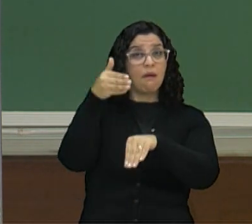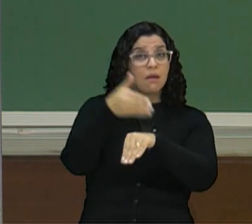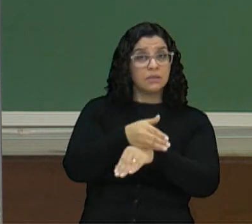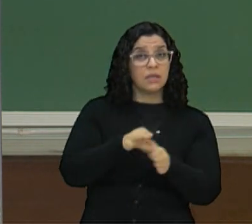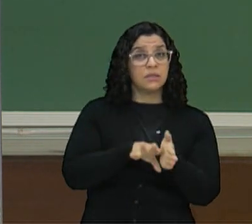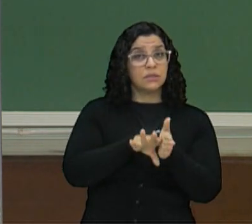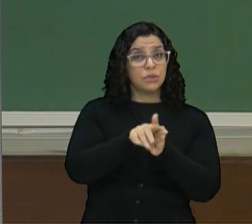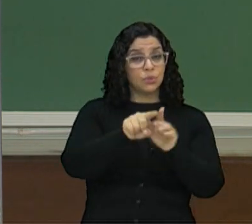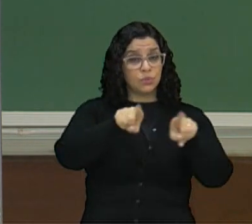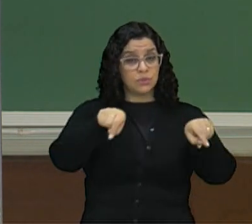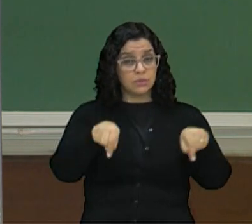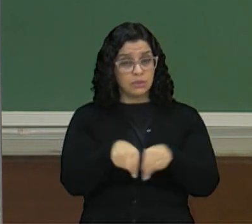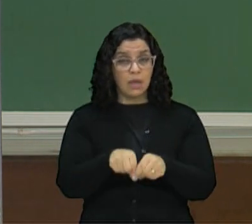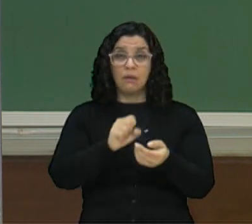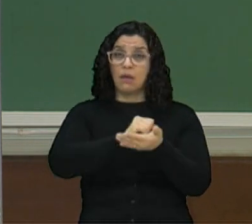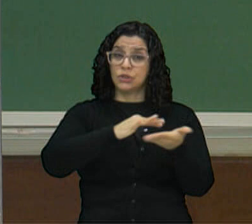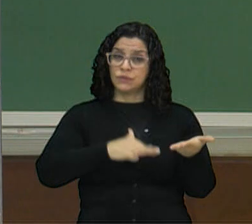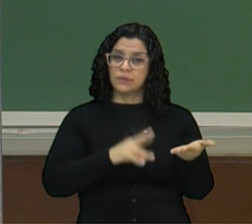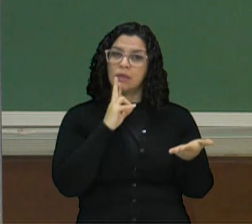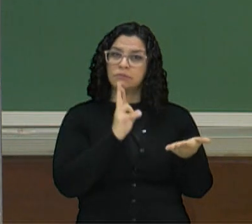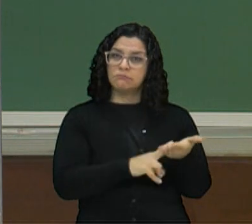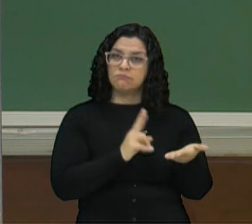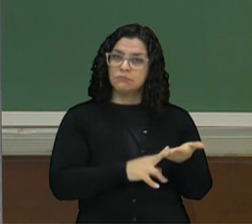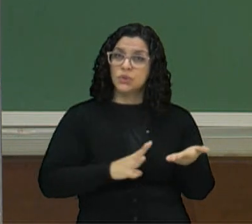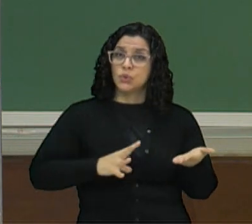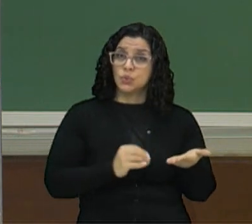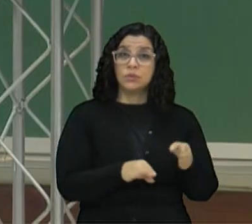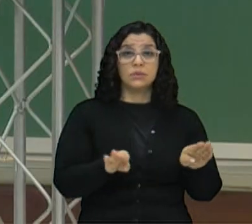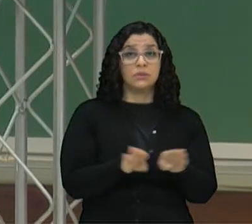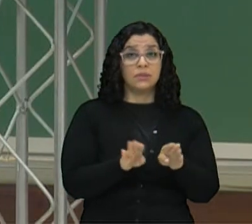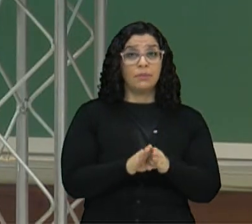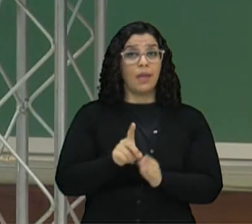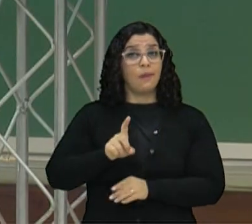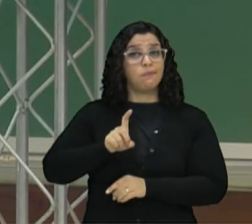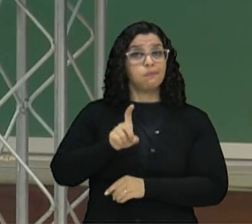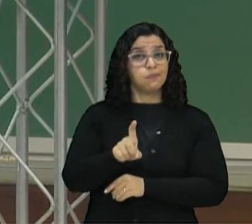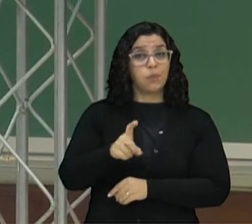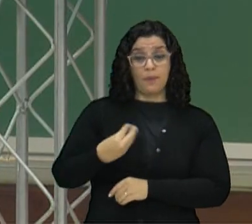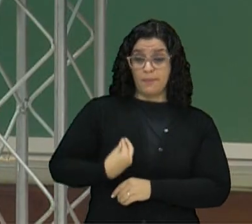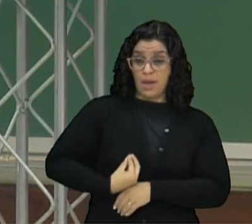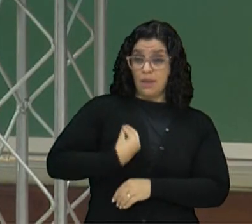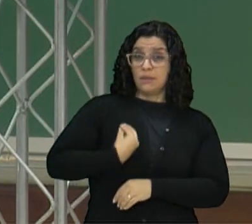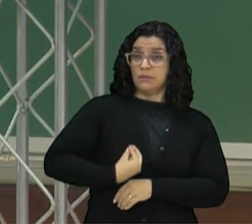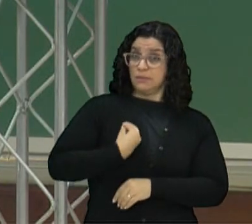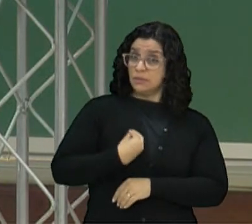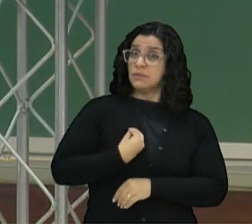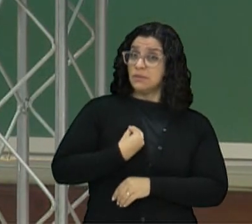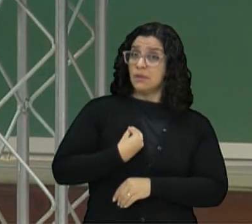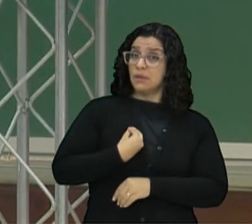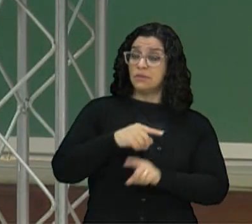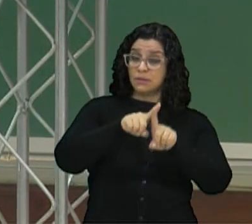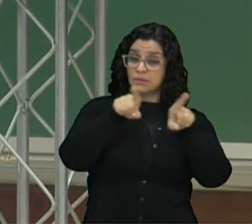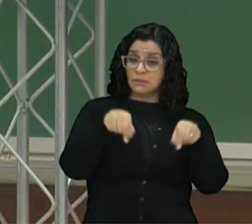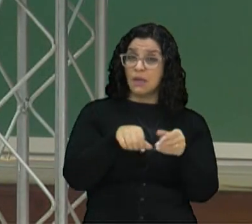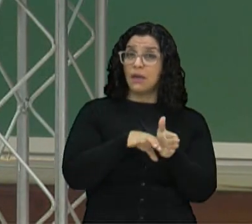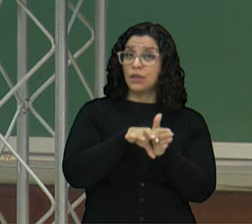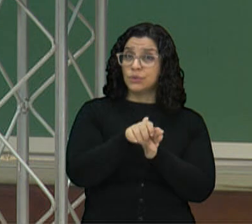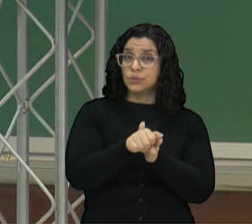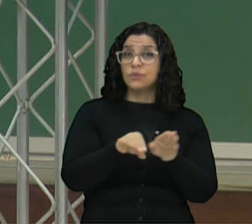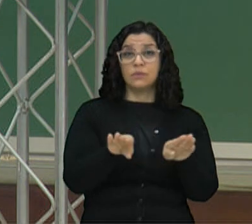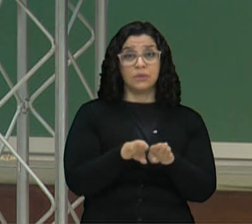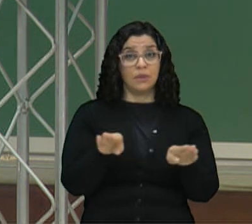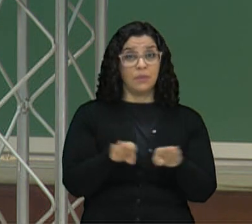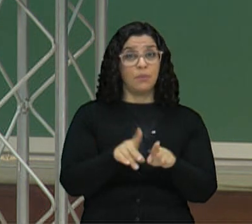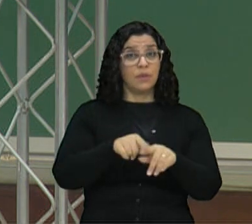o Classroom, de fazer as suas atividades. Não deixe de clicar a sua presença lá no Classroom, que é muito importante para que